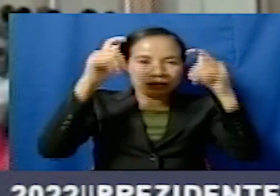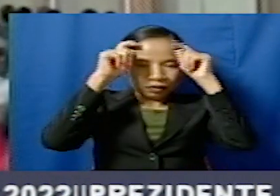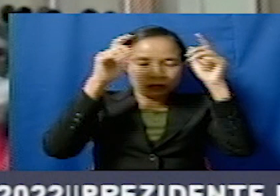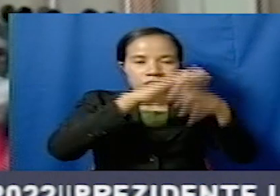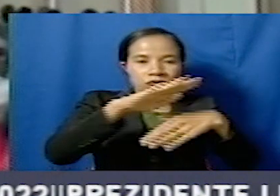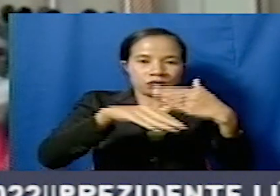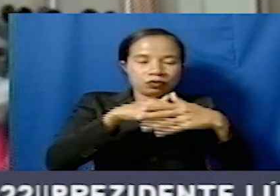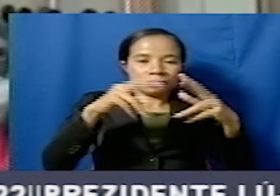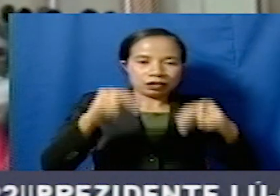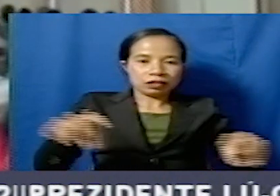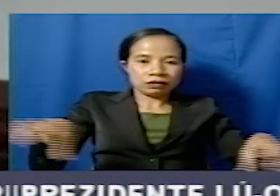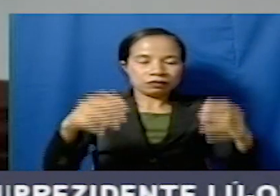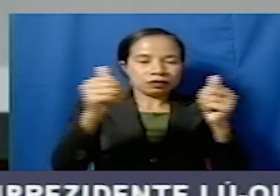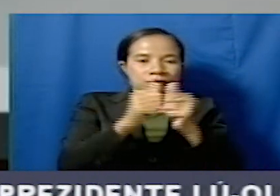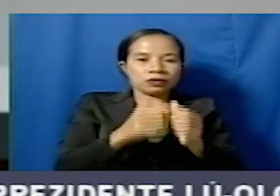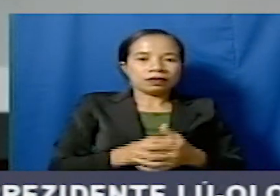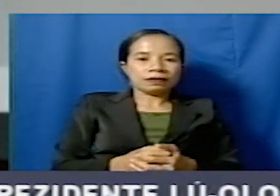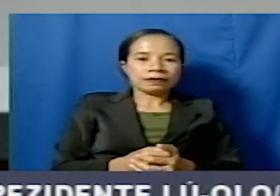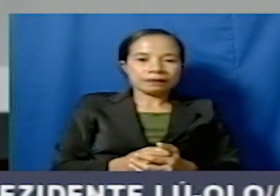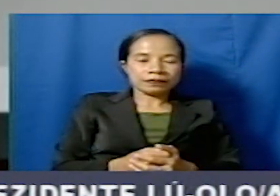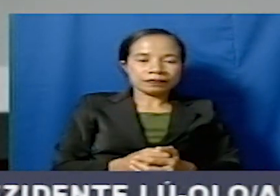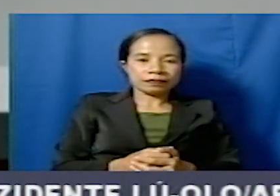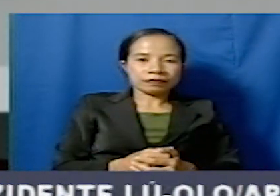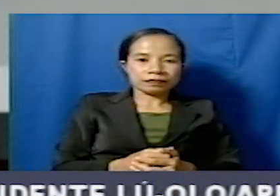Timor-Wan Hotu tem que serviço. Suhamutu.